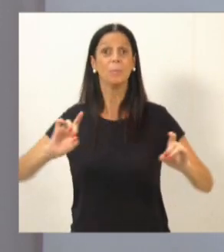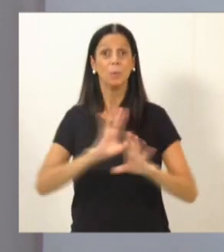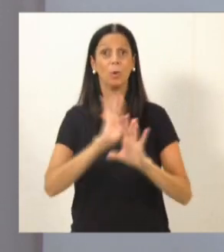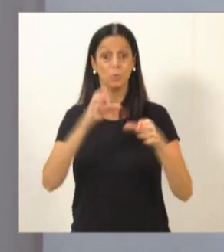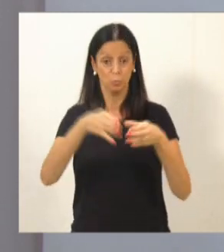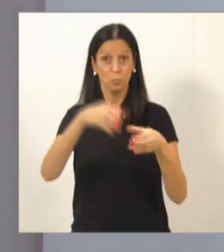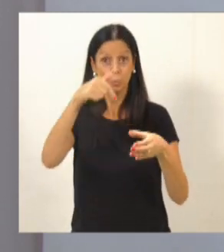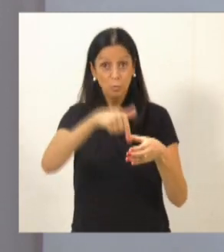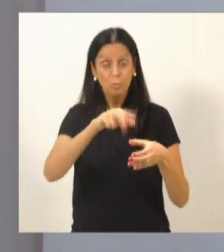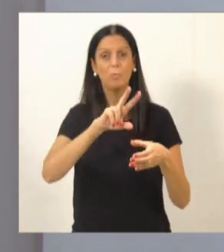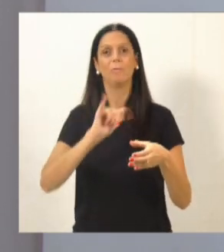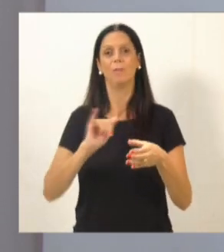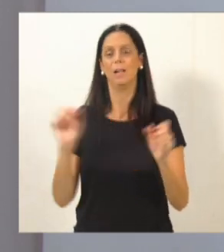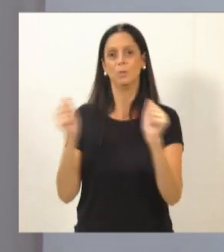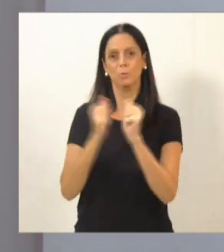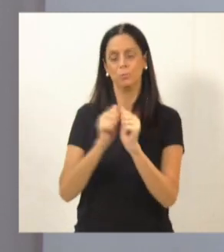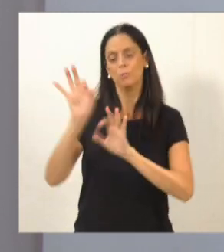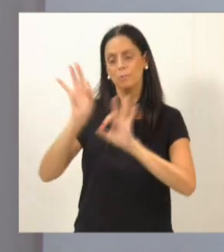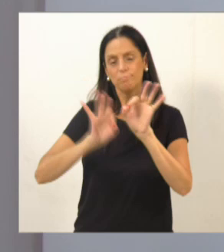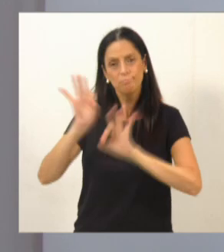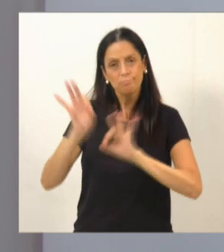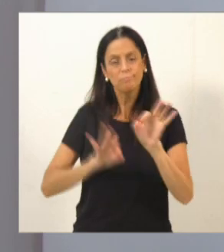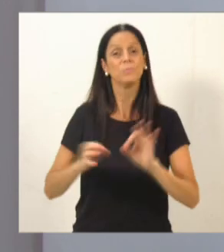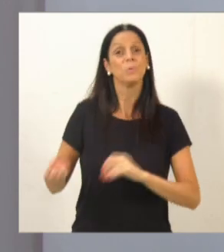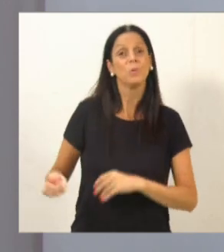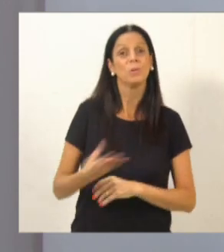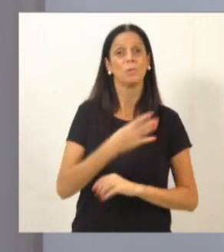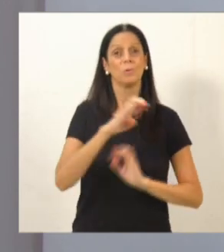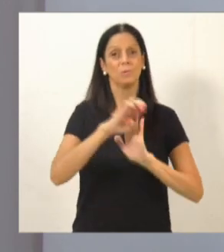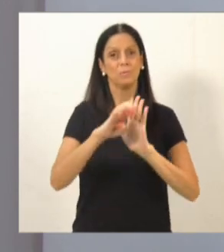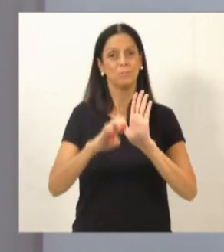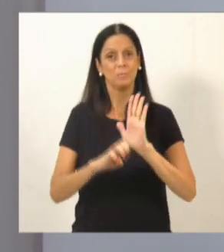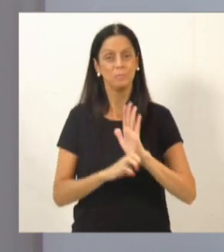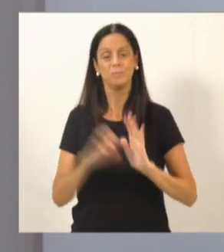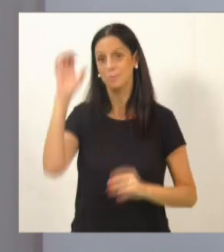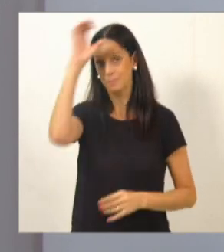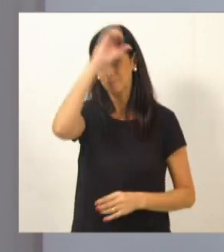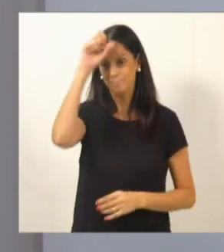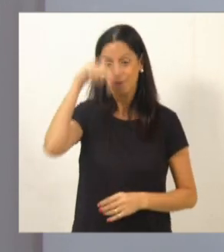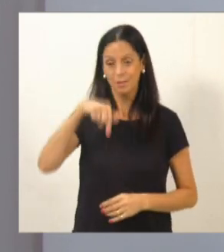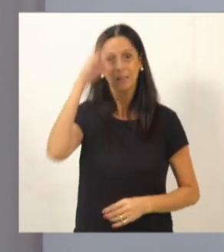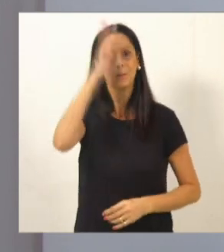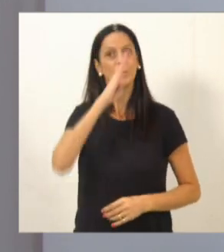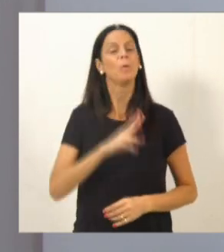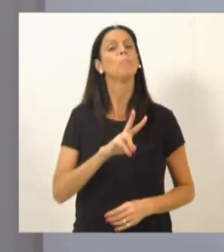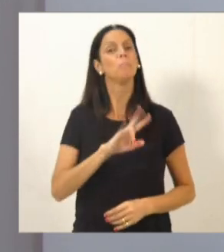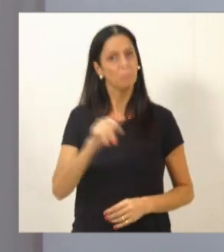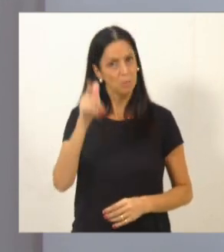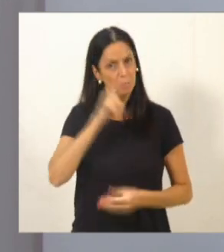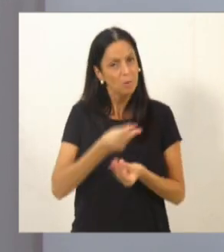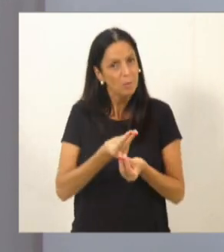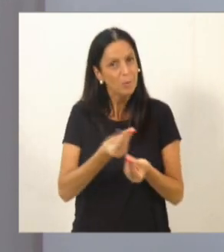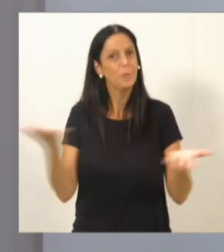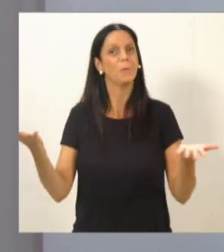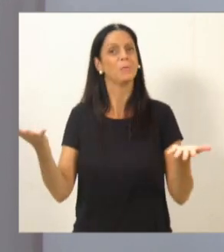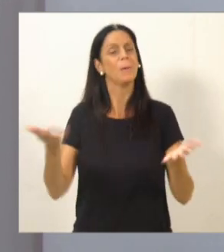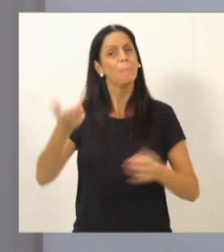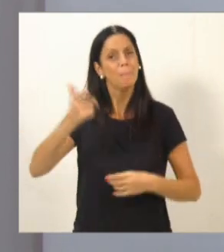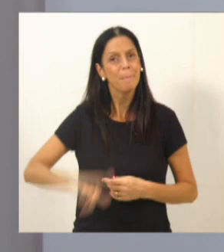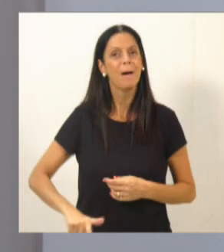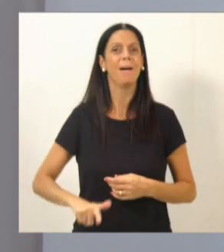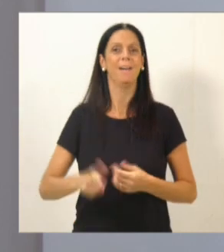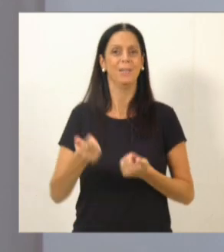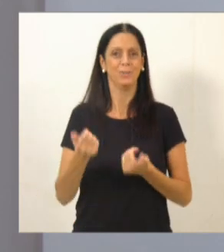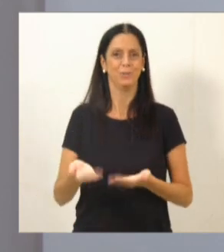vamos elaborar um novo Estatuto da Aprendizagem para o Brasil e nós vamos conseguir oferecer para mais jovens do Brasil